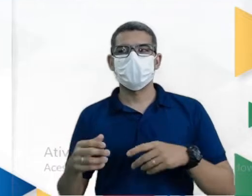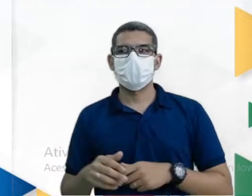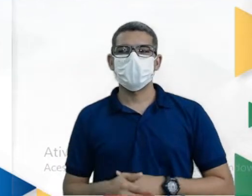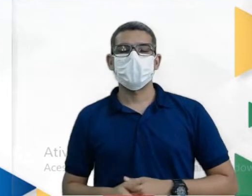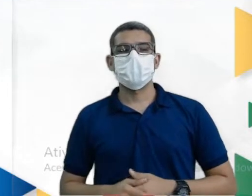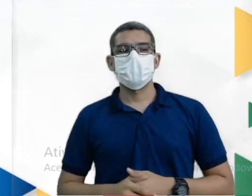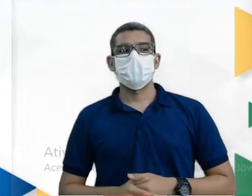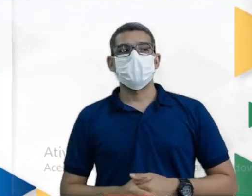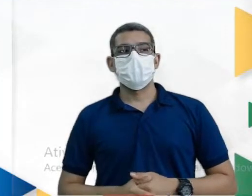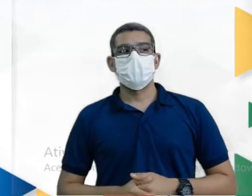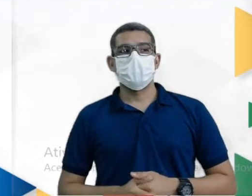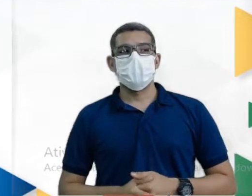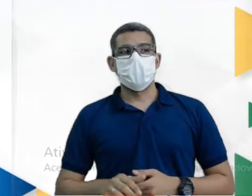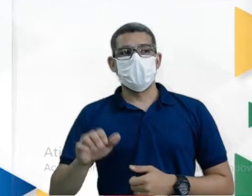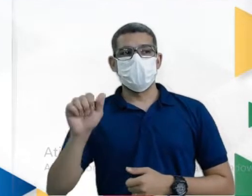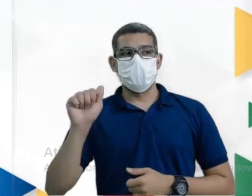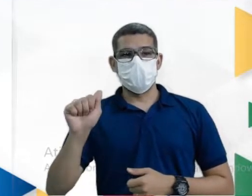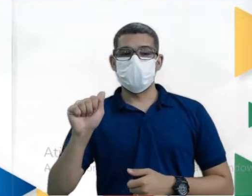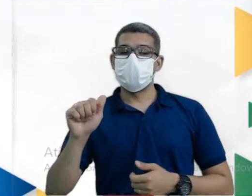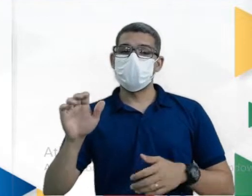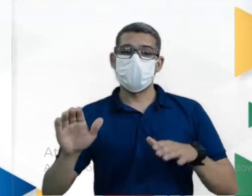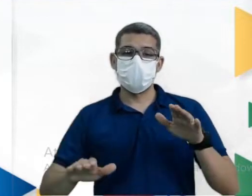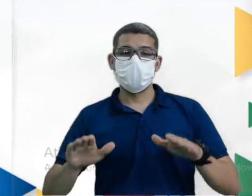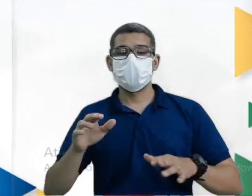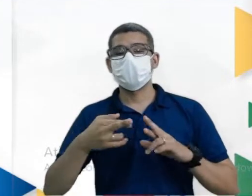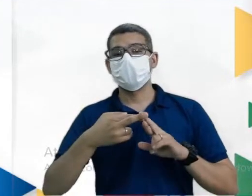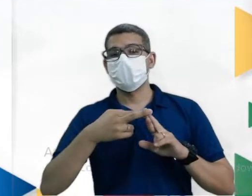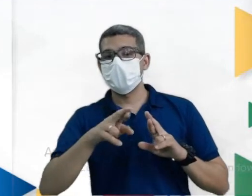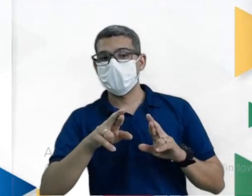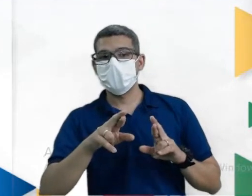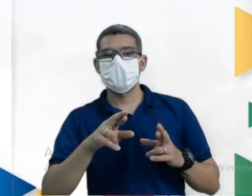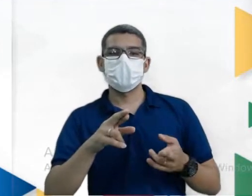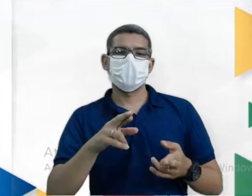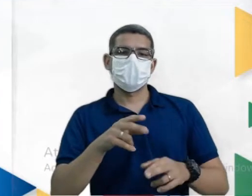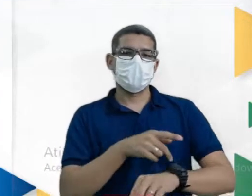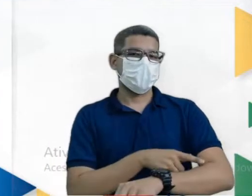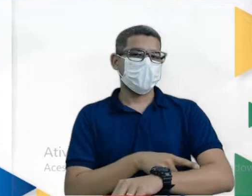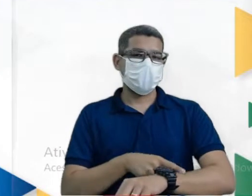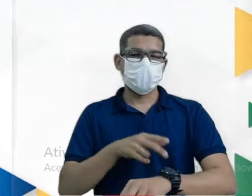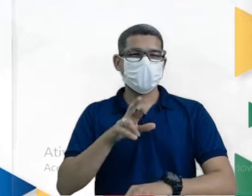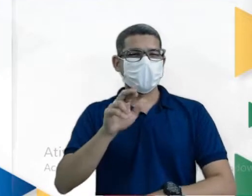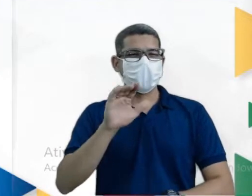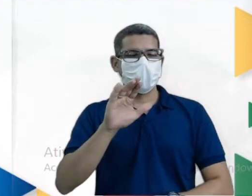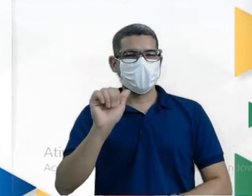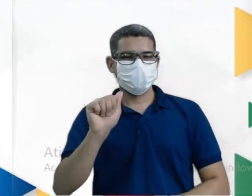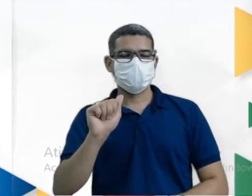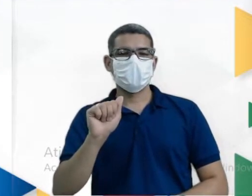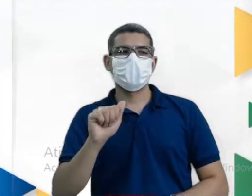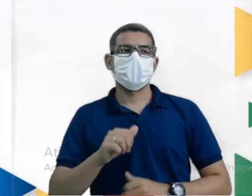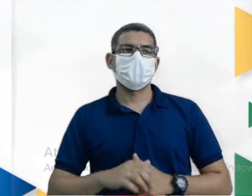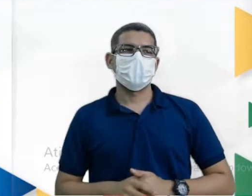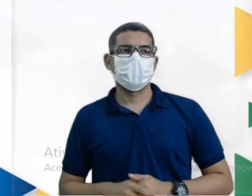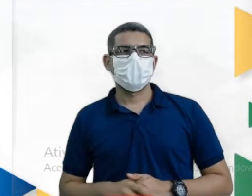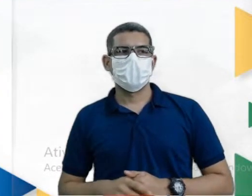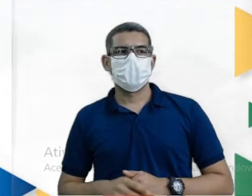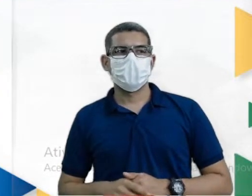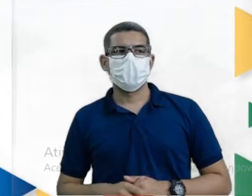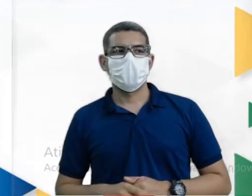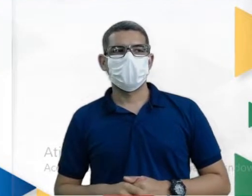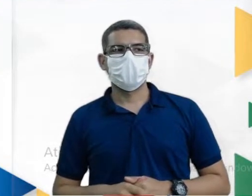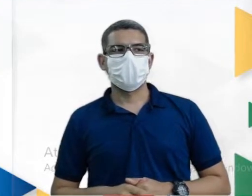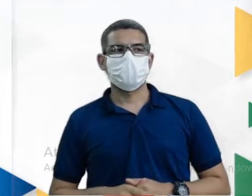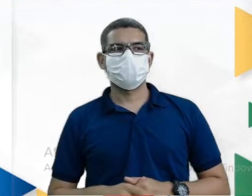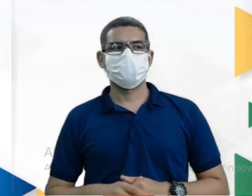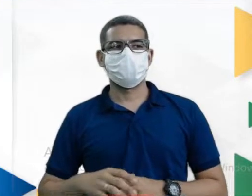race, religion, nationality, questão de raça, religião ou nacionalidade. B, membership of a